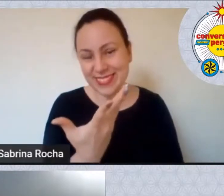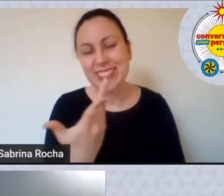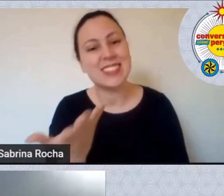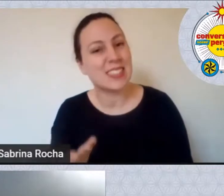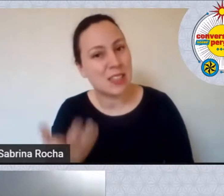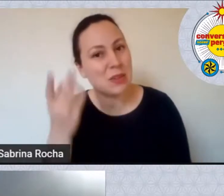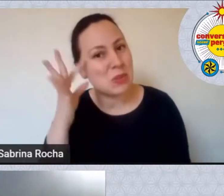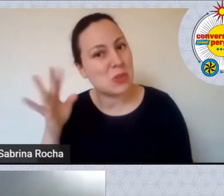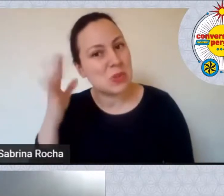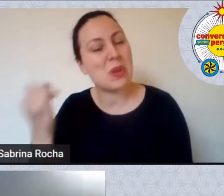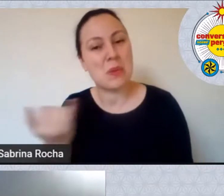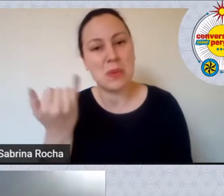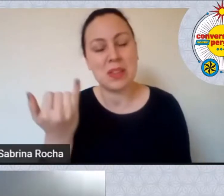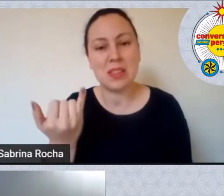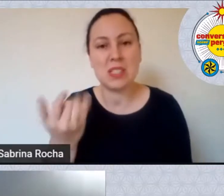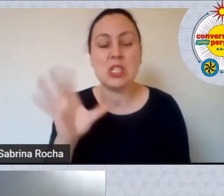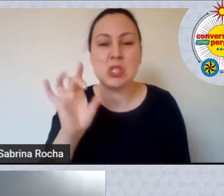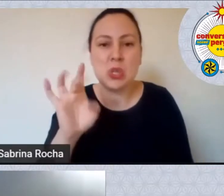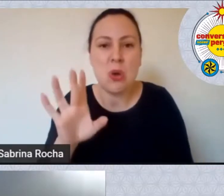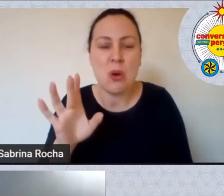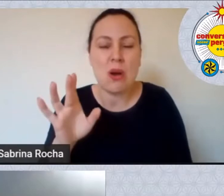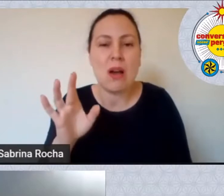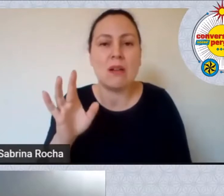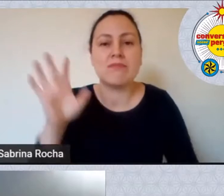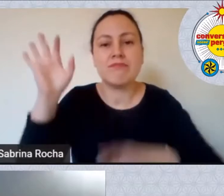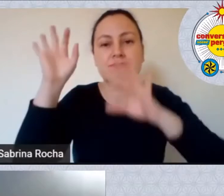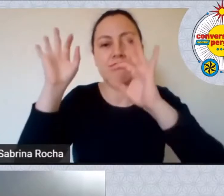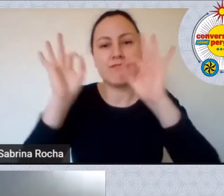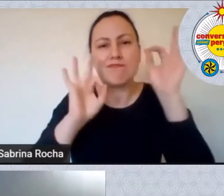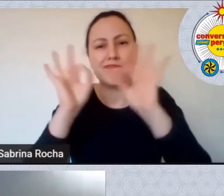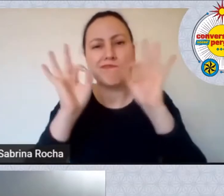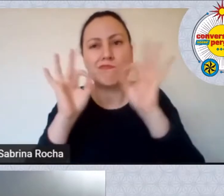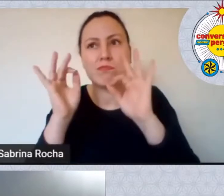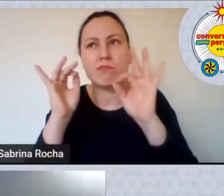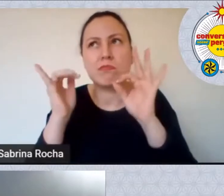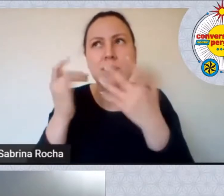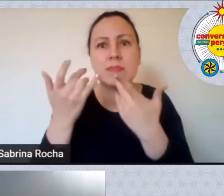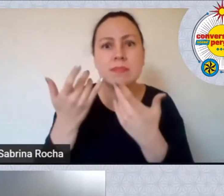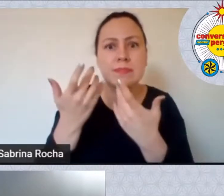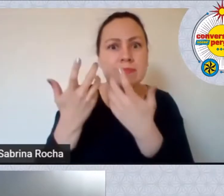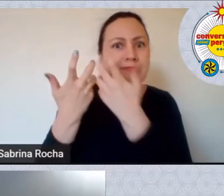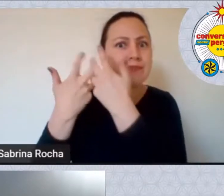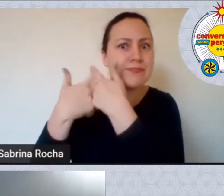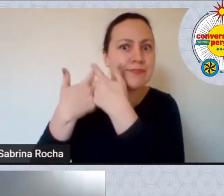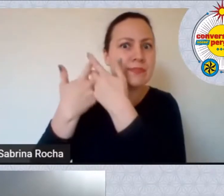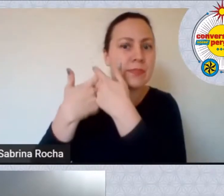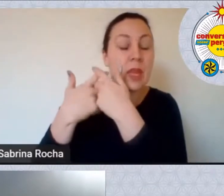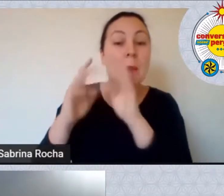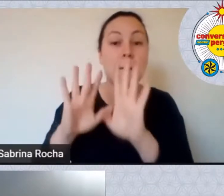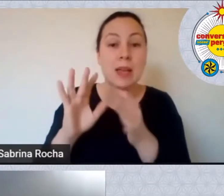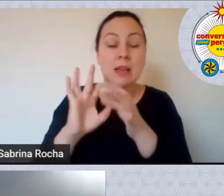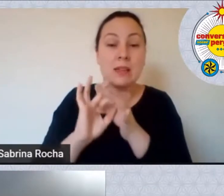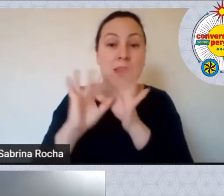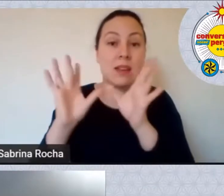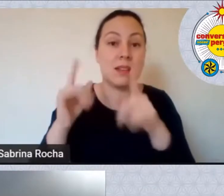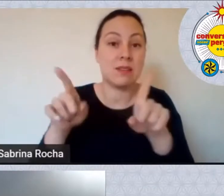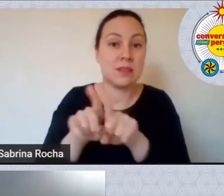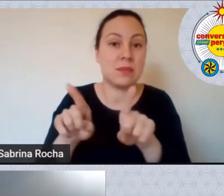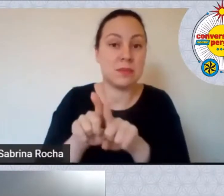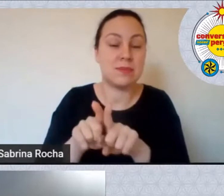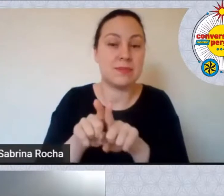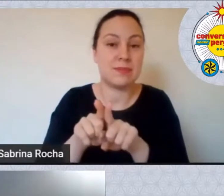só assimile e elabore, mas que a gente possa também se libertar um pouco com essas visões, né? Só